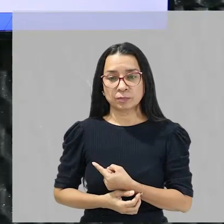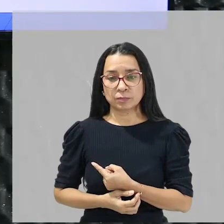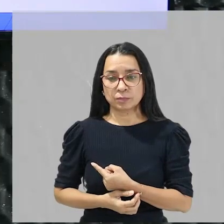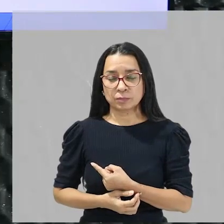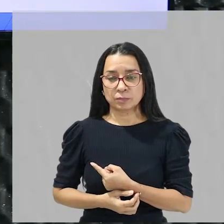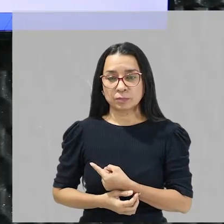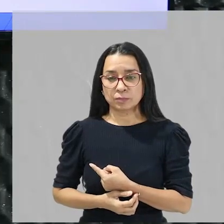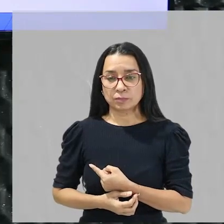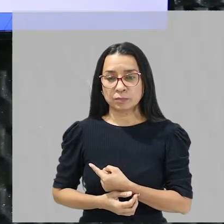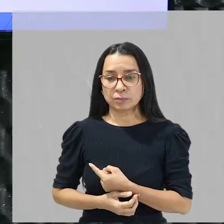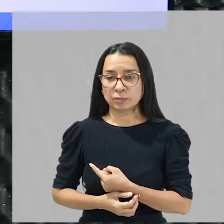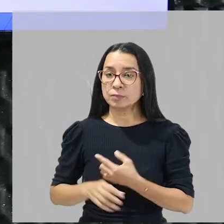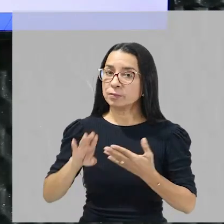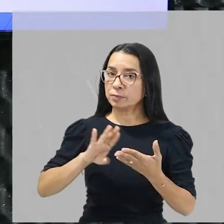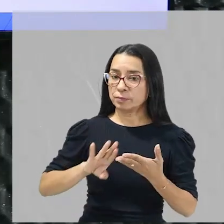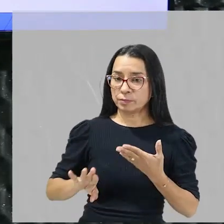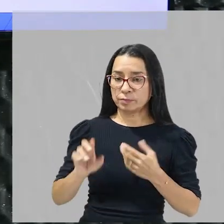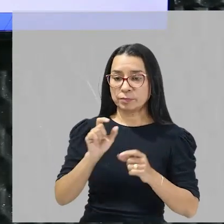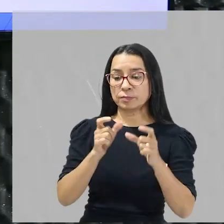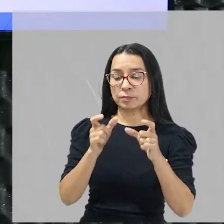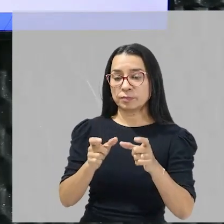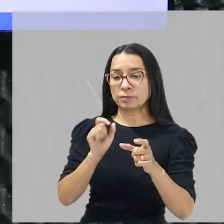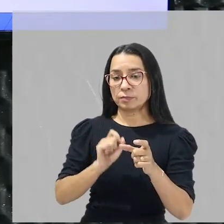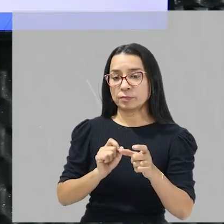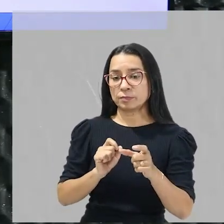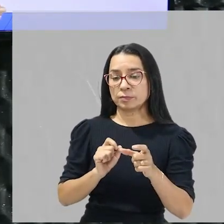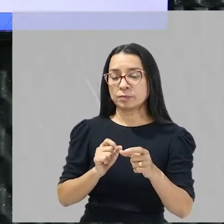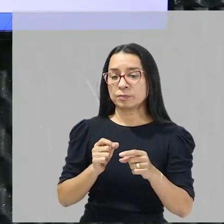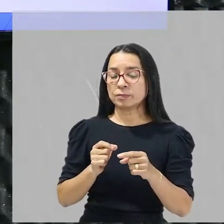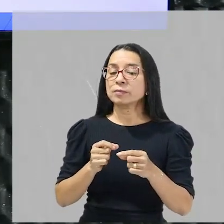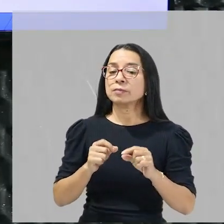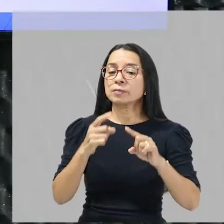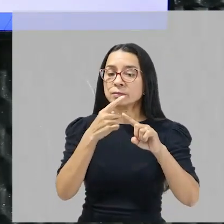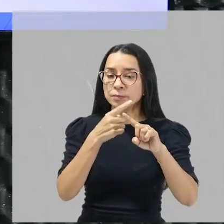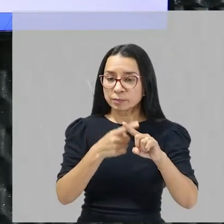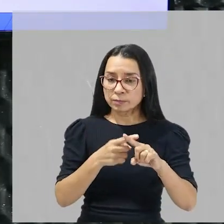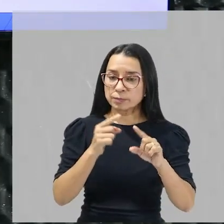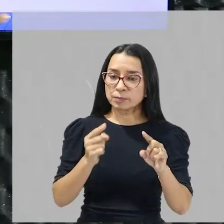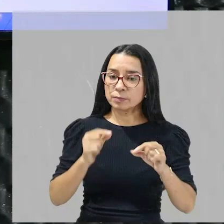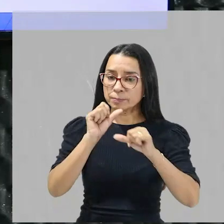de um logaritmo, ele sai lá daquele local e passa a multiplicar todo o